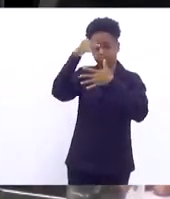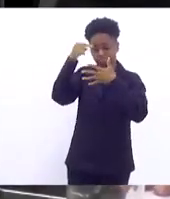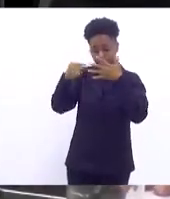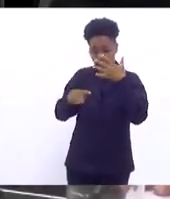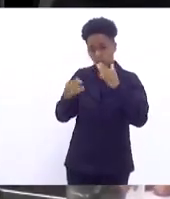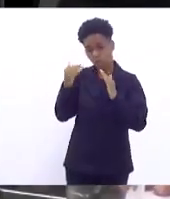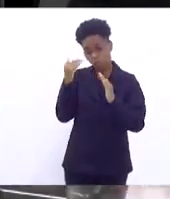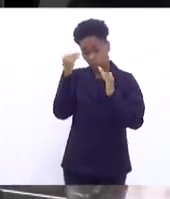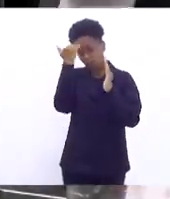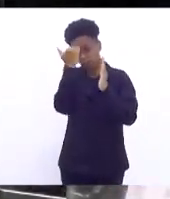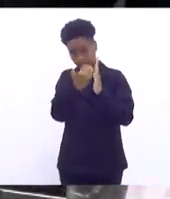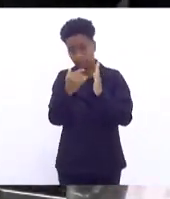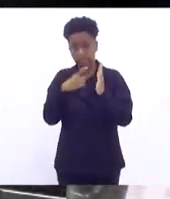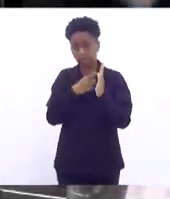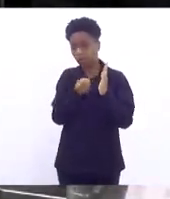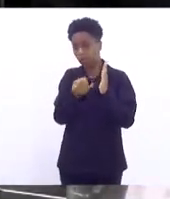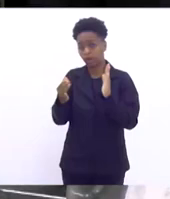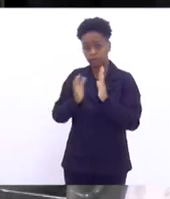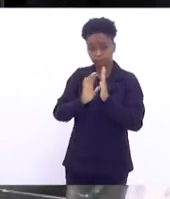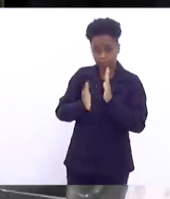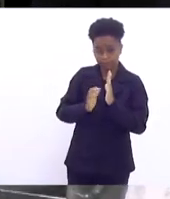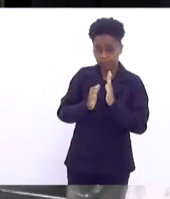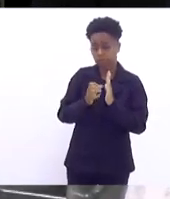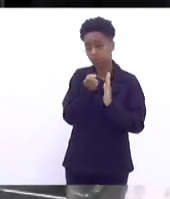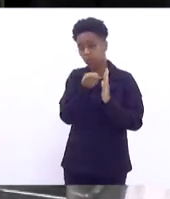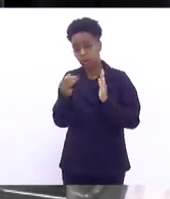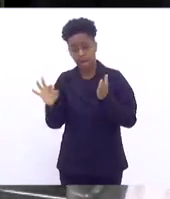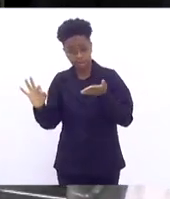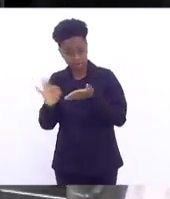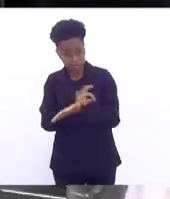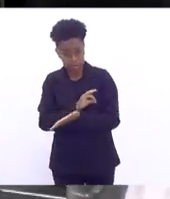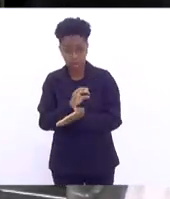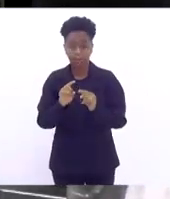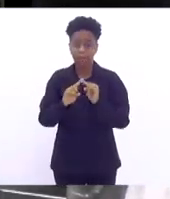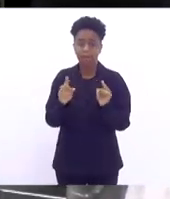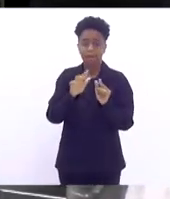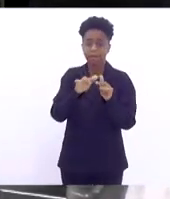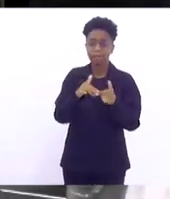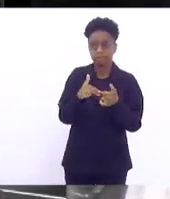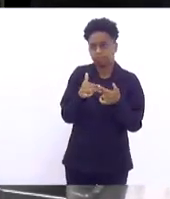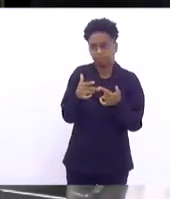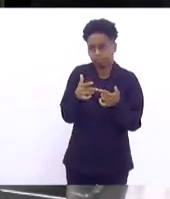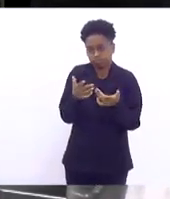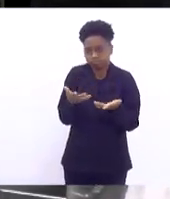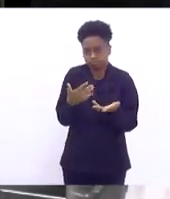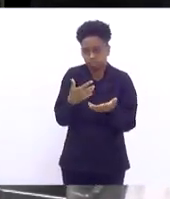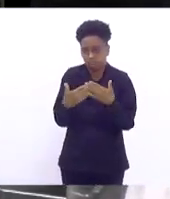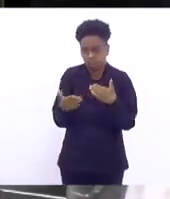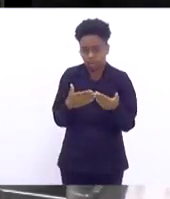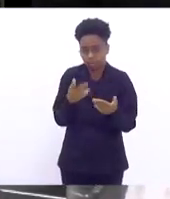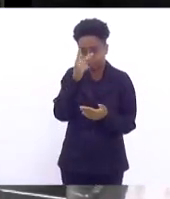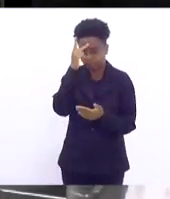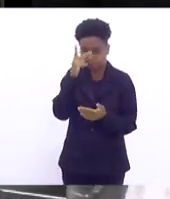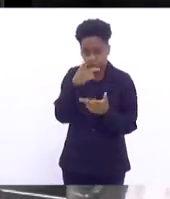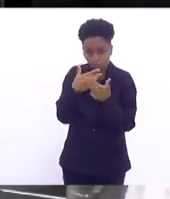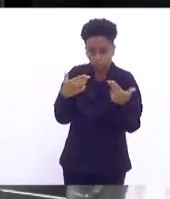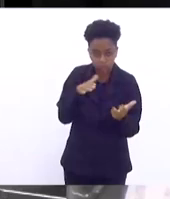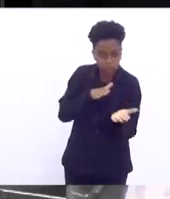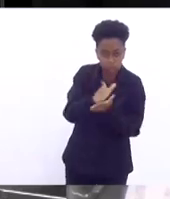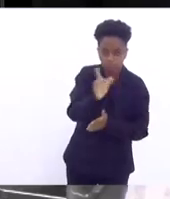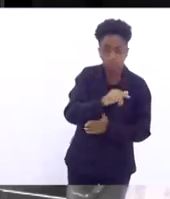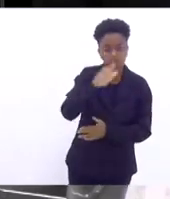partidos tem o número de assinaturas e por algum motivo alheio ao nosso conhecimento essa coisa não é publicada nunca